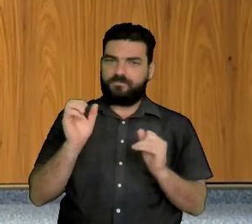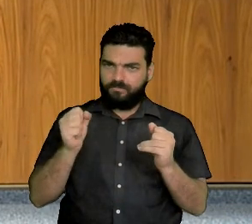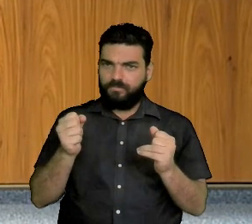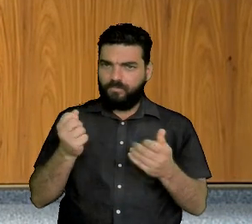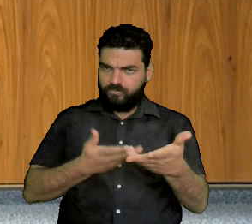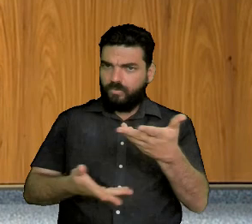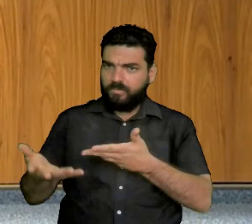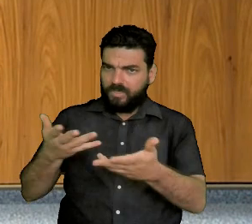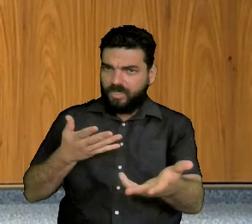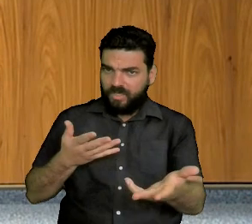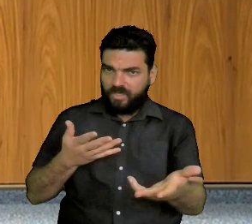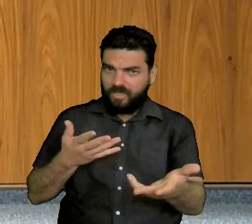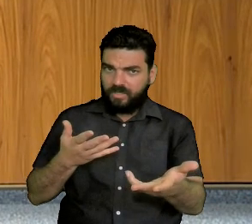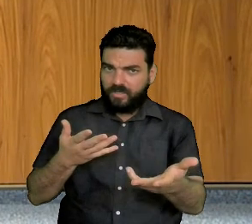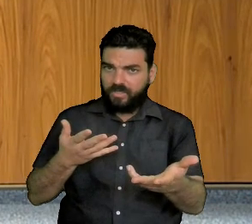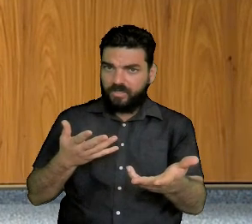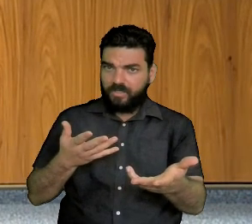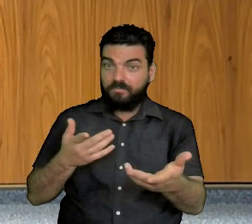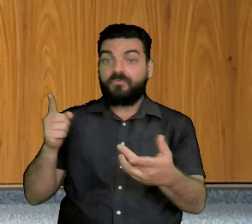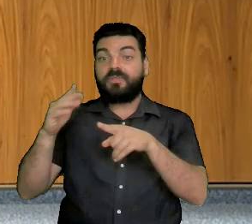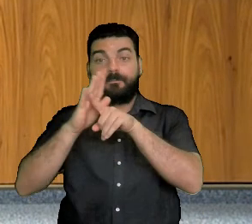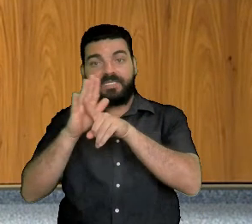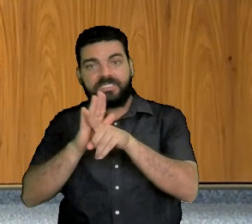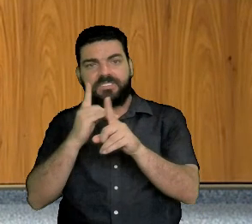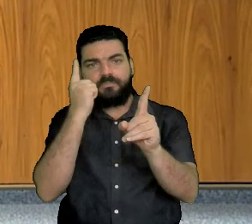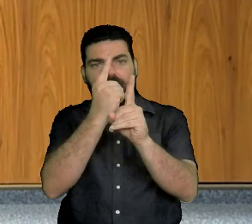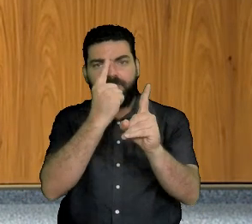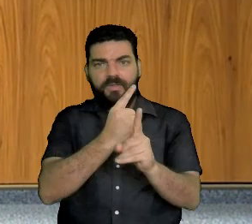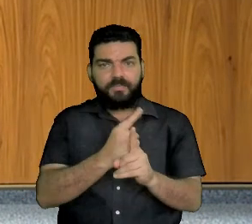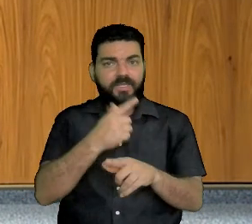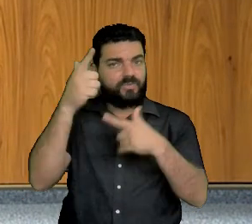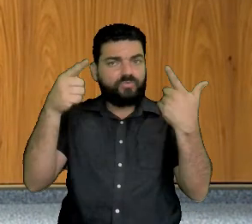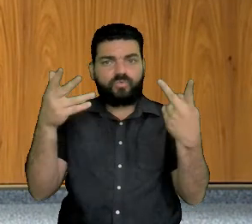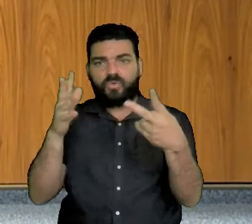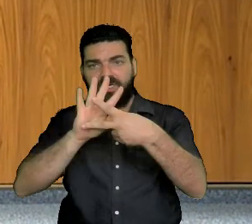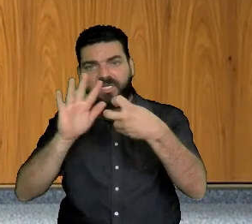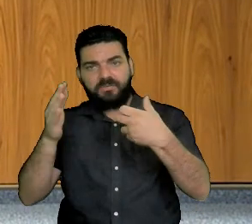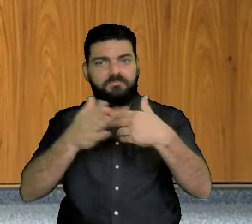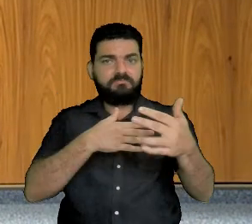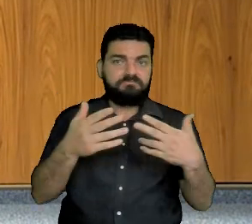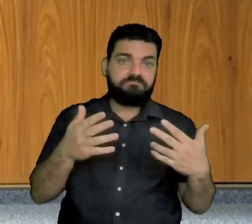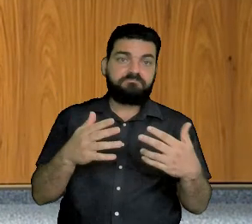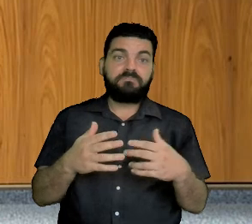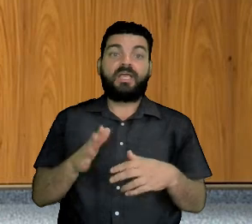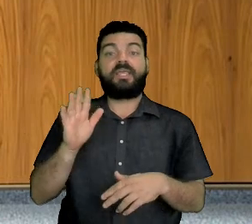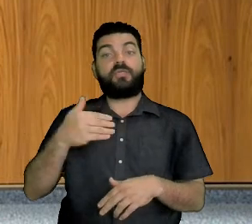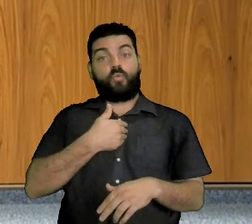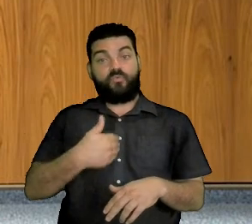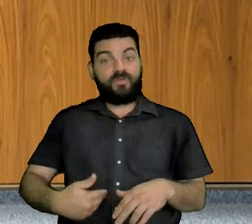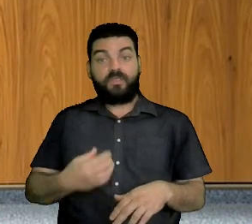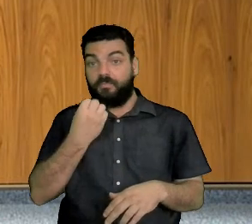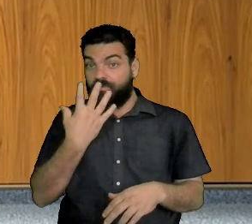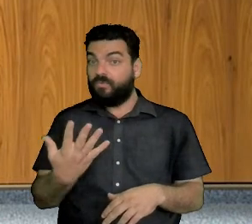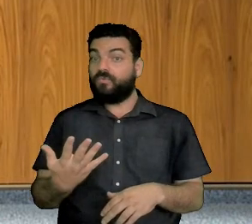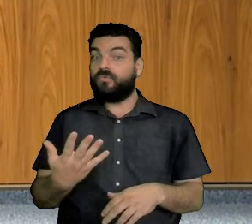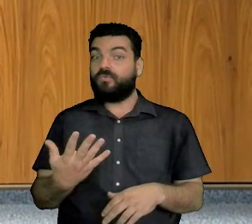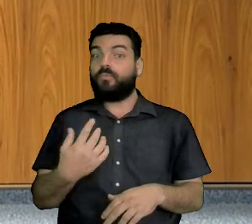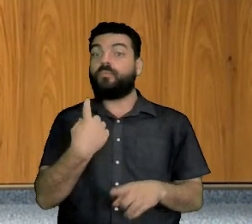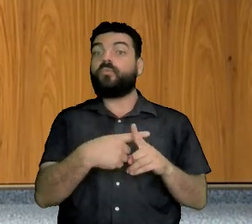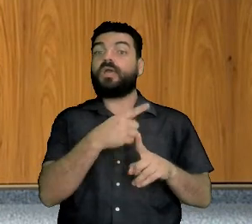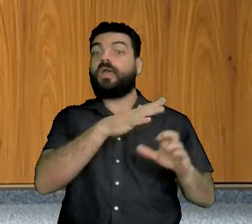com o Estado nas investigações de outros ilícitos, e para o Estado, ao mesmo tempo, é muito importante essa